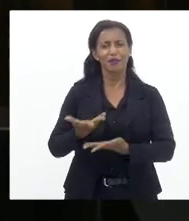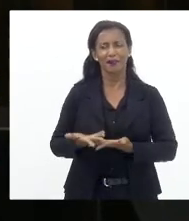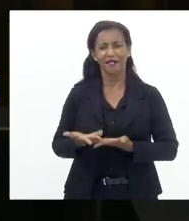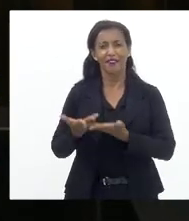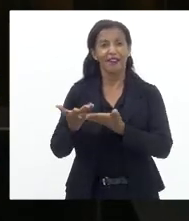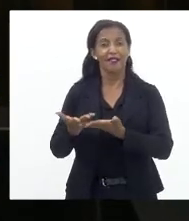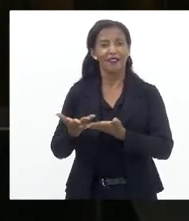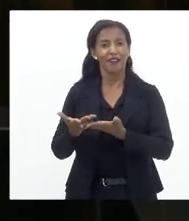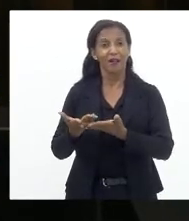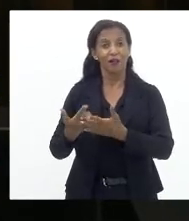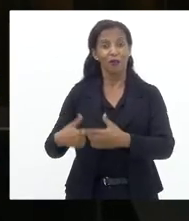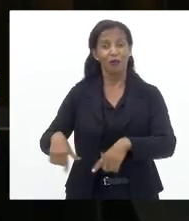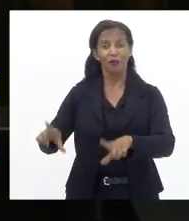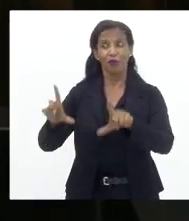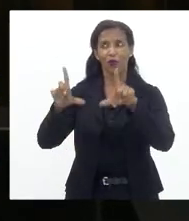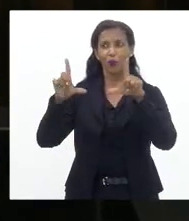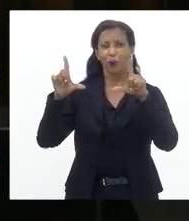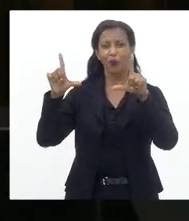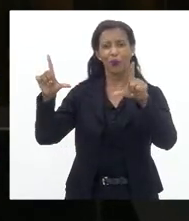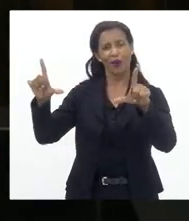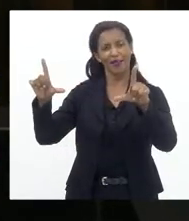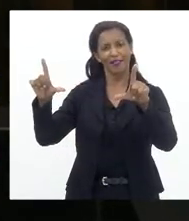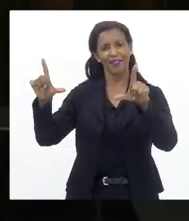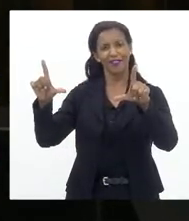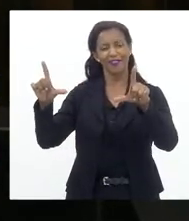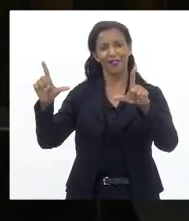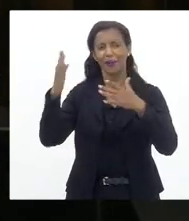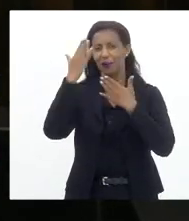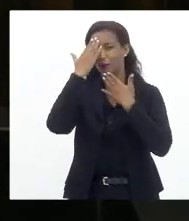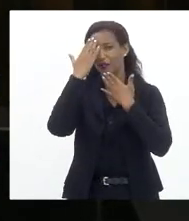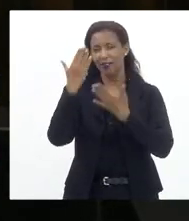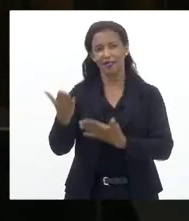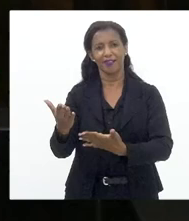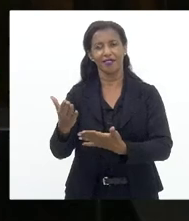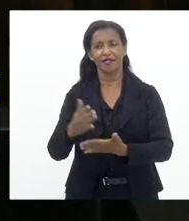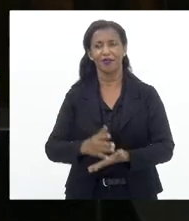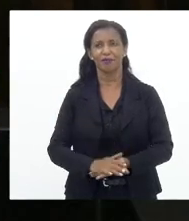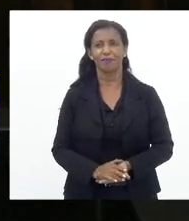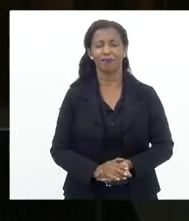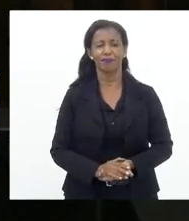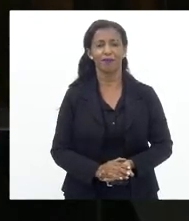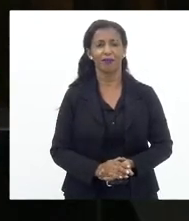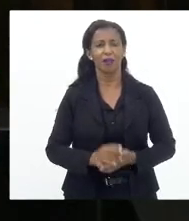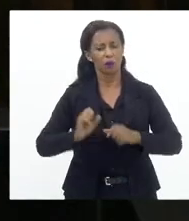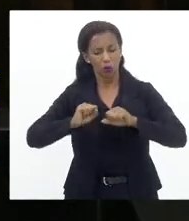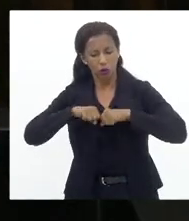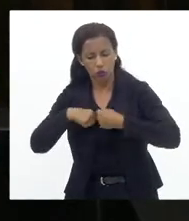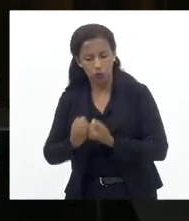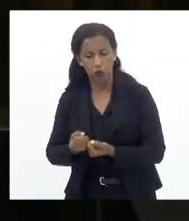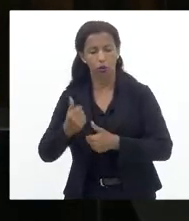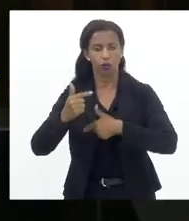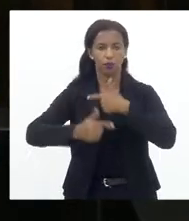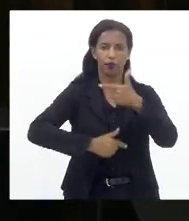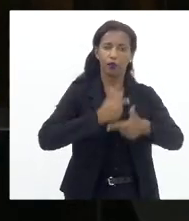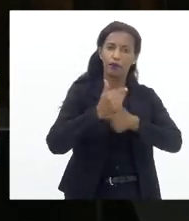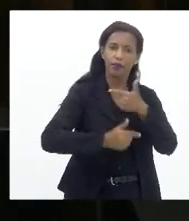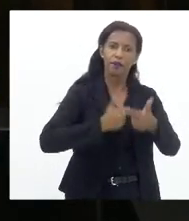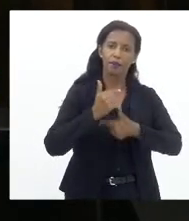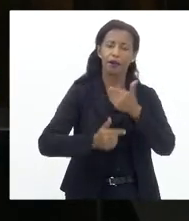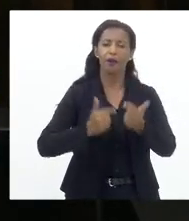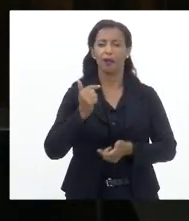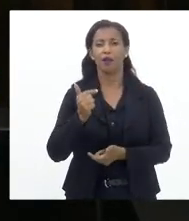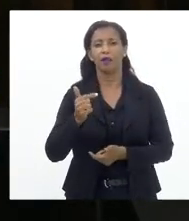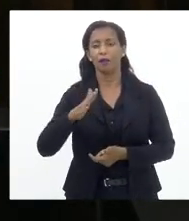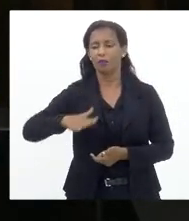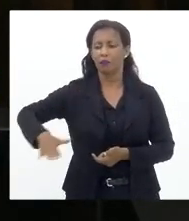que foi um quadro uma impressão com agradecimento pelo empenho pelo trabalho por parte daqueles que